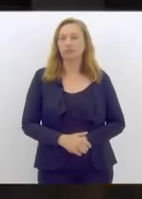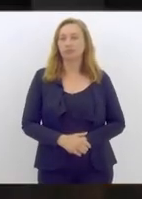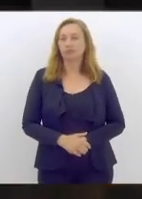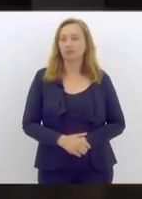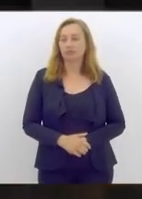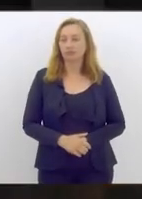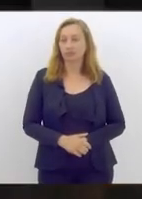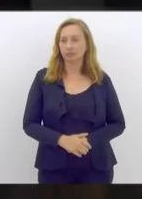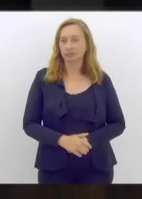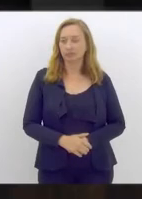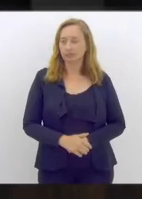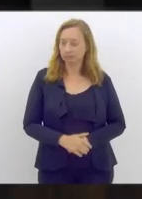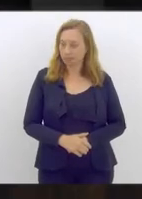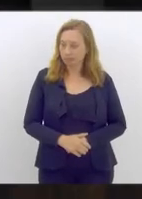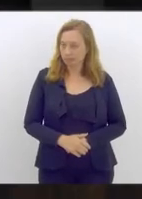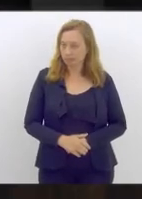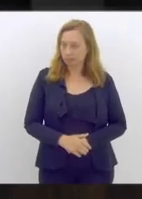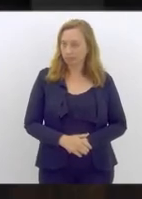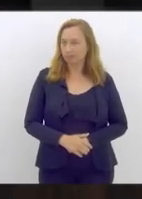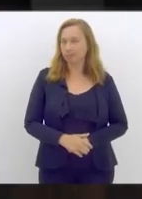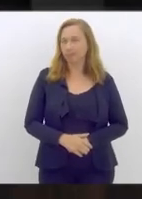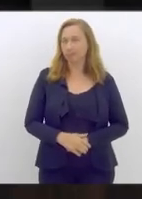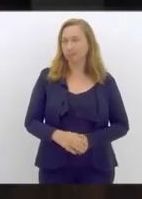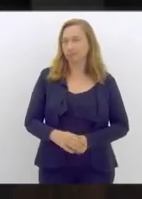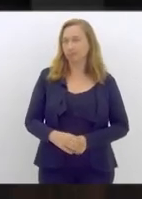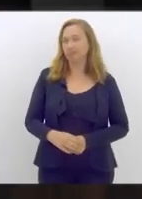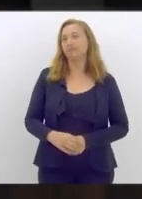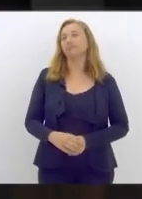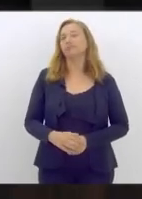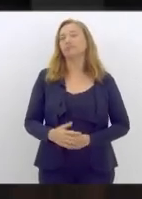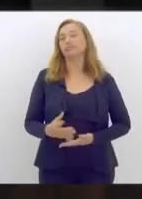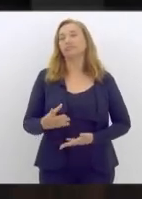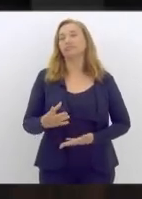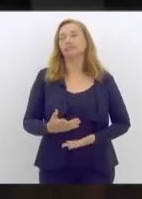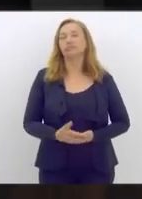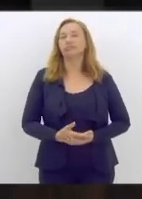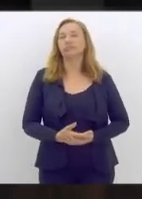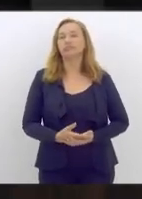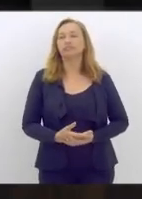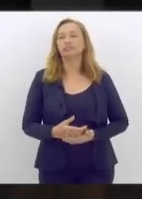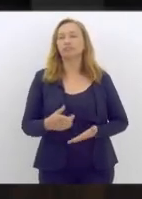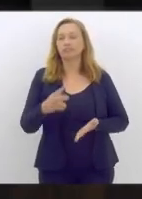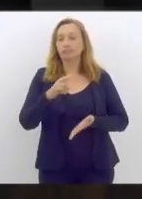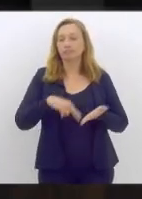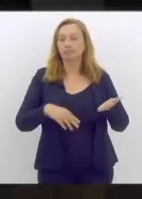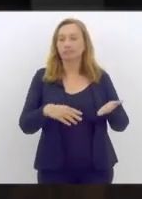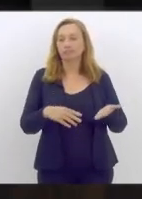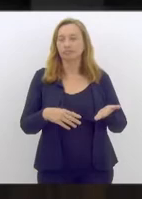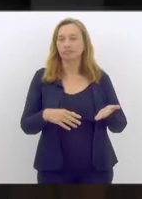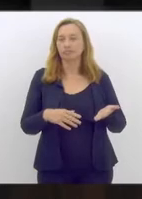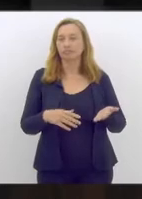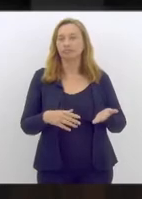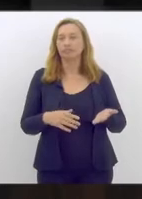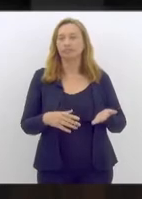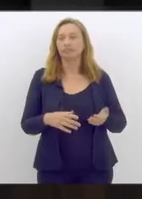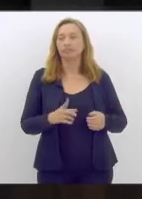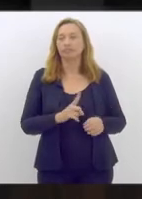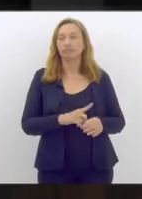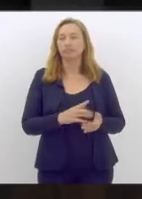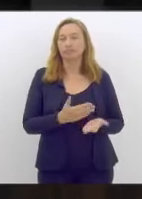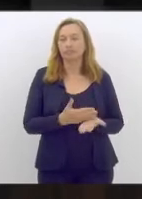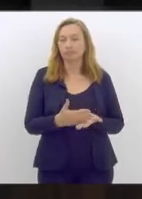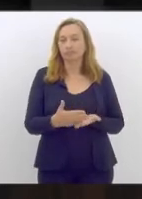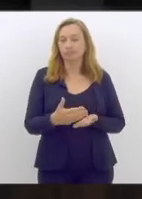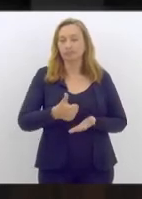profissão sábio experimentado Luiz Paulo Lívia aprovarata passa seu expediente Inicial